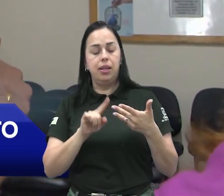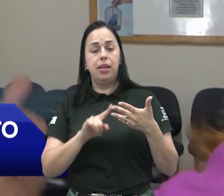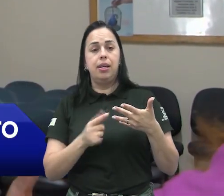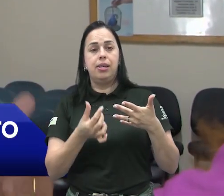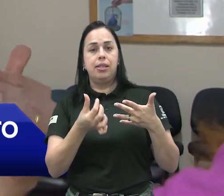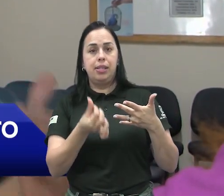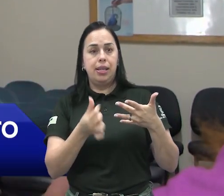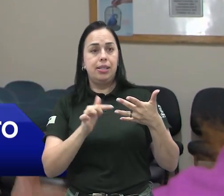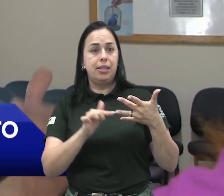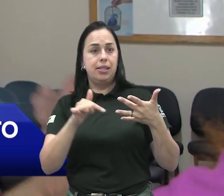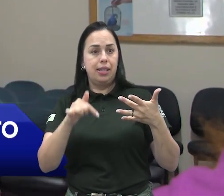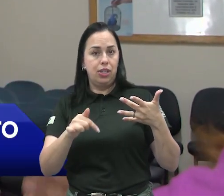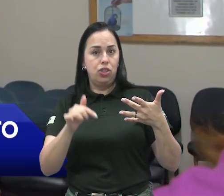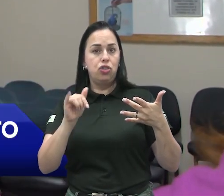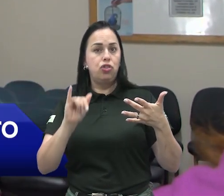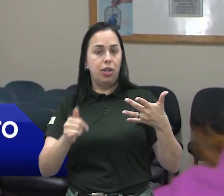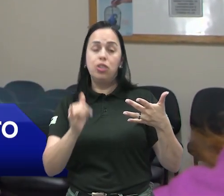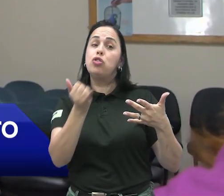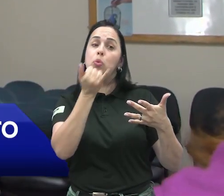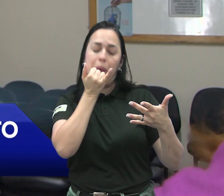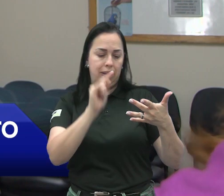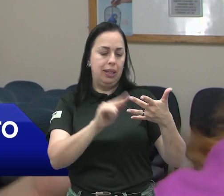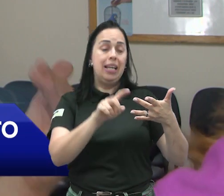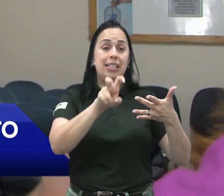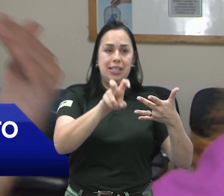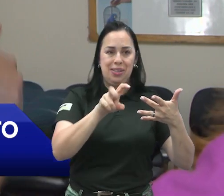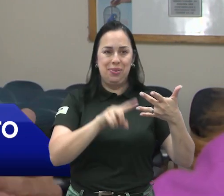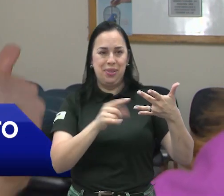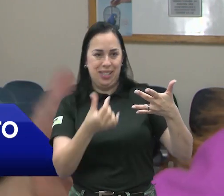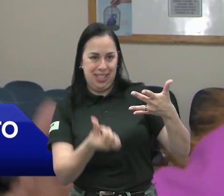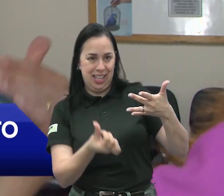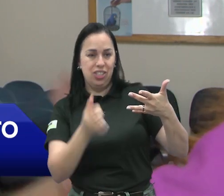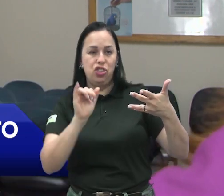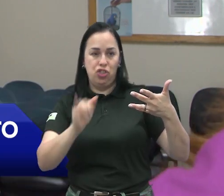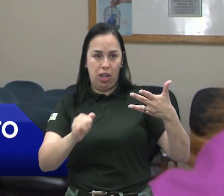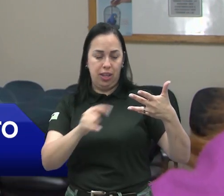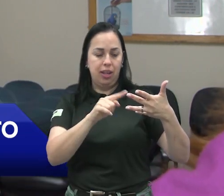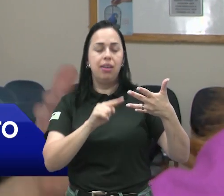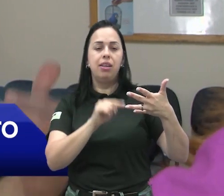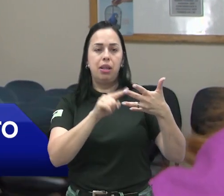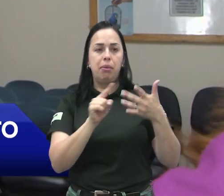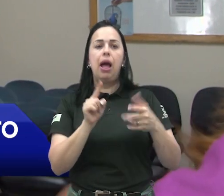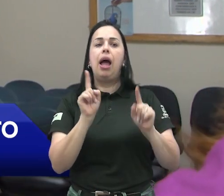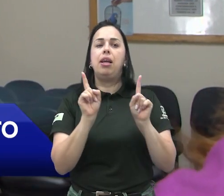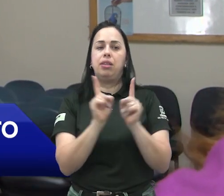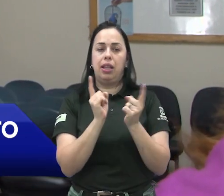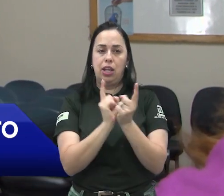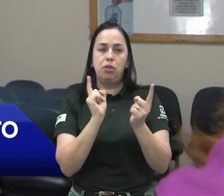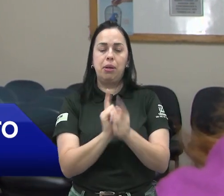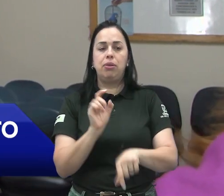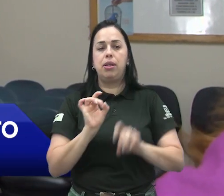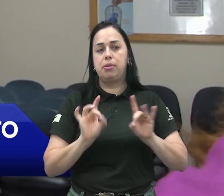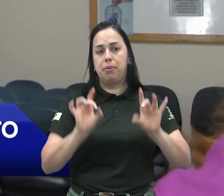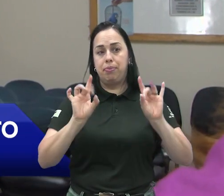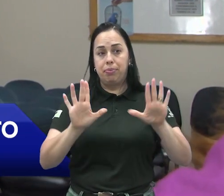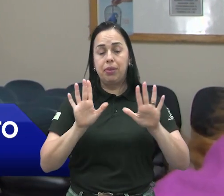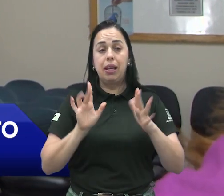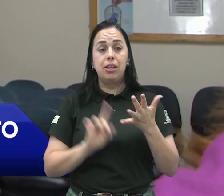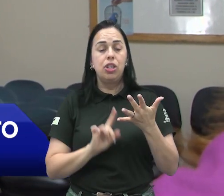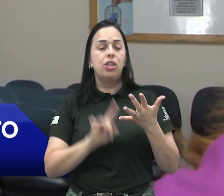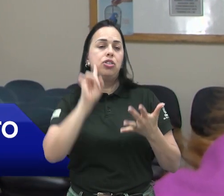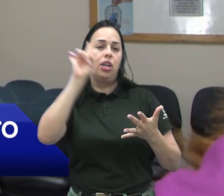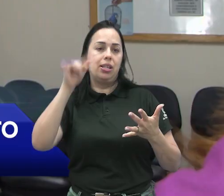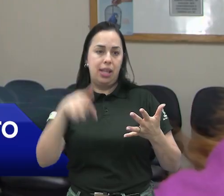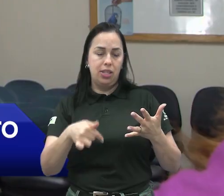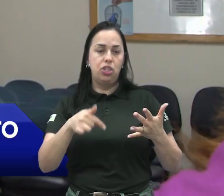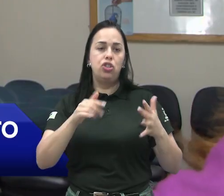dias 6 e 7 de janeiro, 5 e 6 de janeiro também temos esse atendimento aí em esquema de plantão.